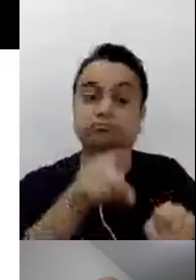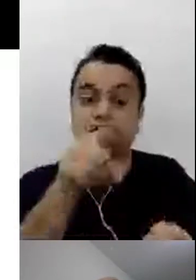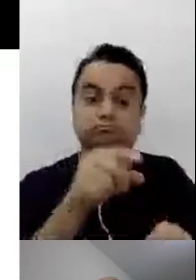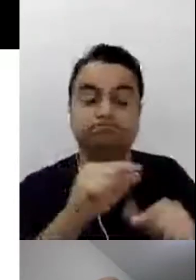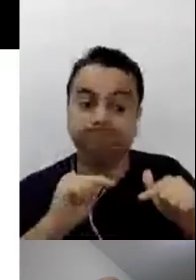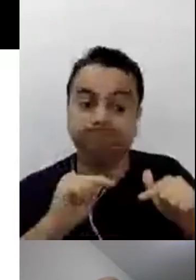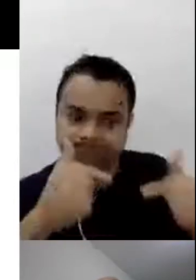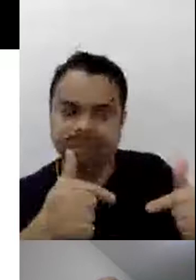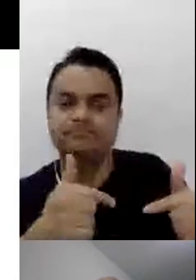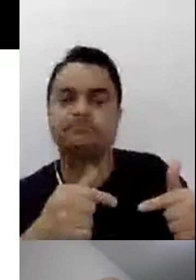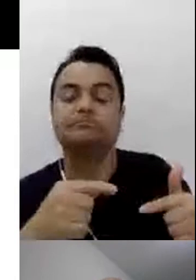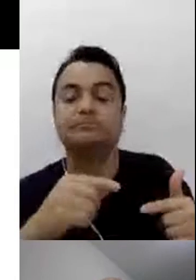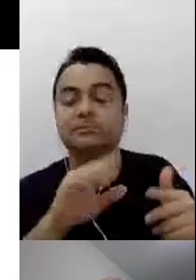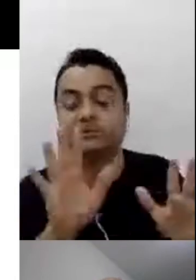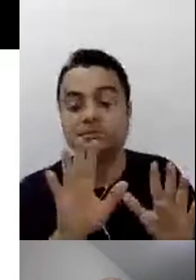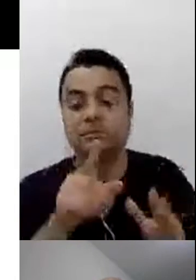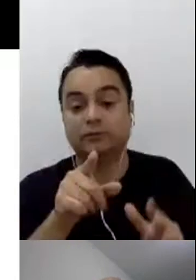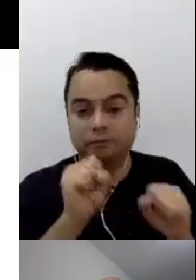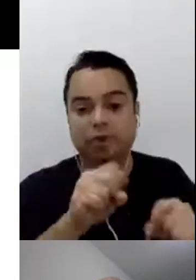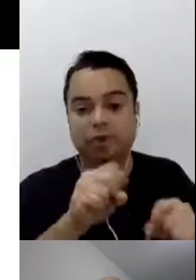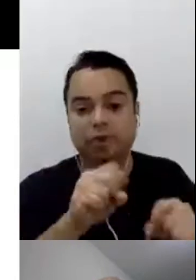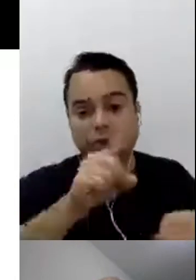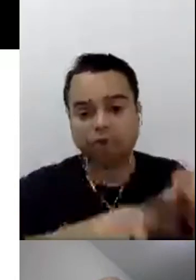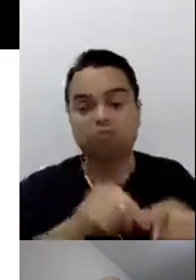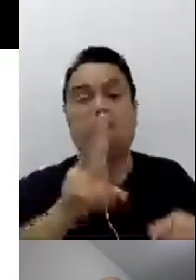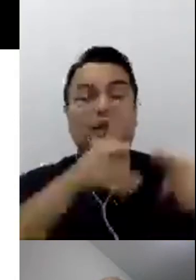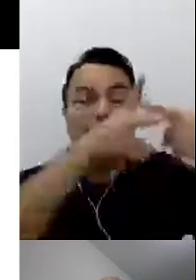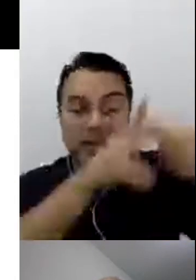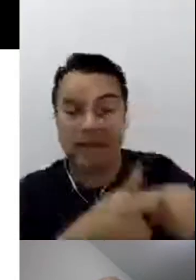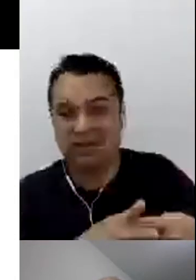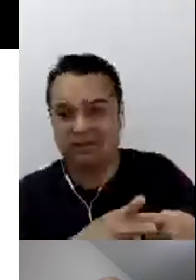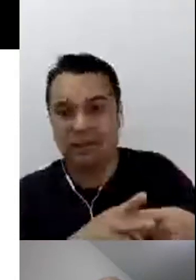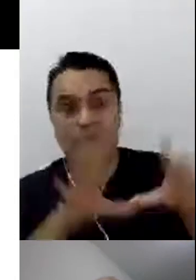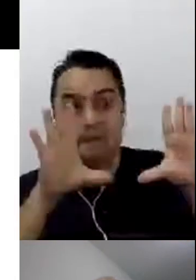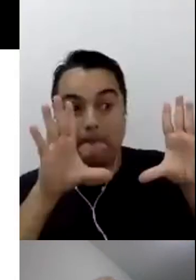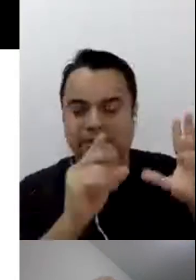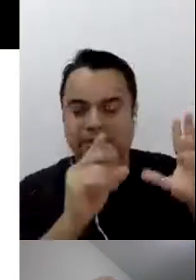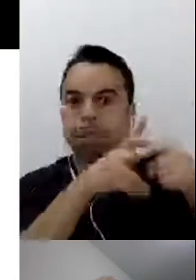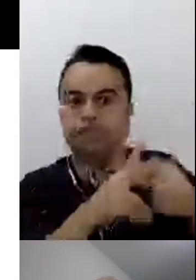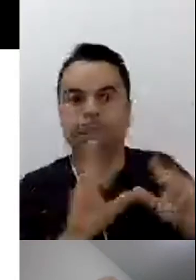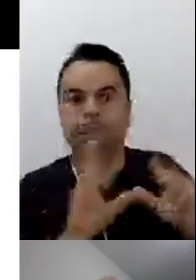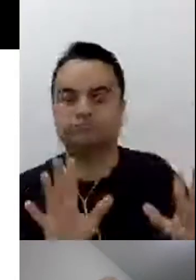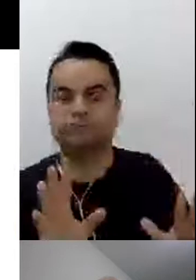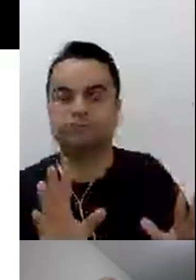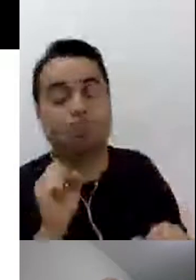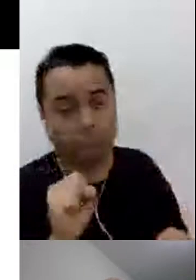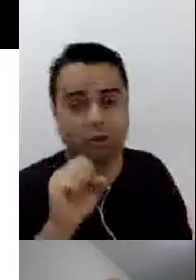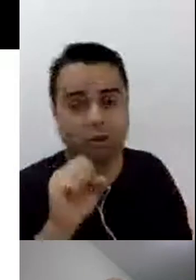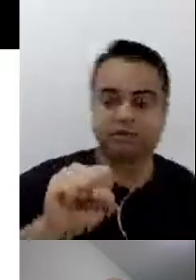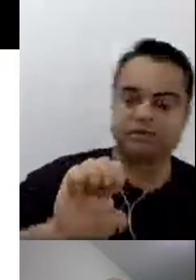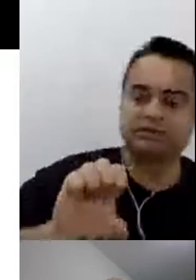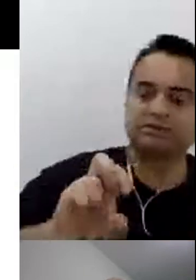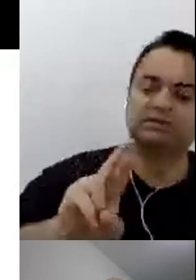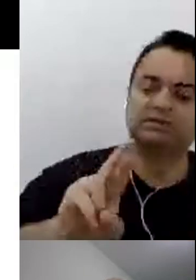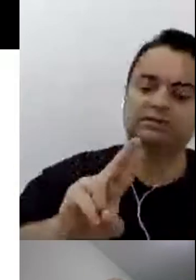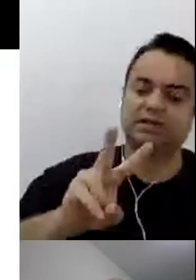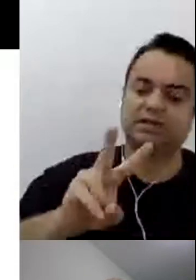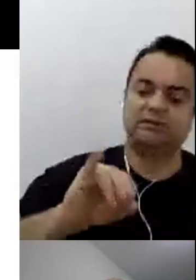sem necessitar de uma intervenção mecânica. Então, abre possibilidade de a gente gerar serviços